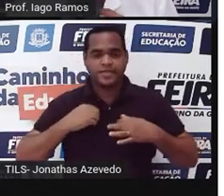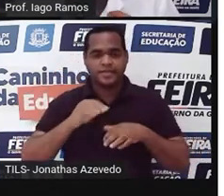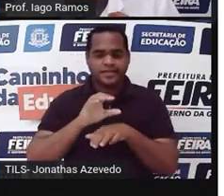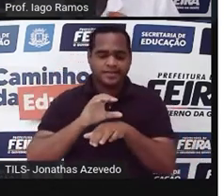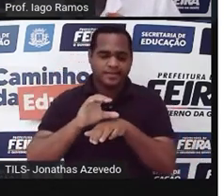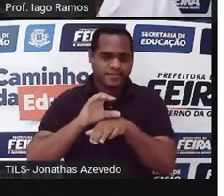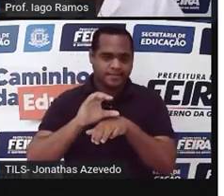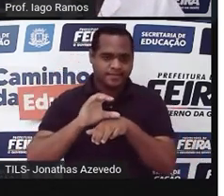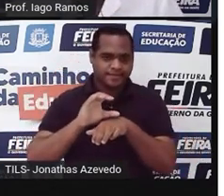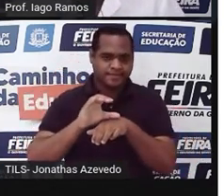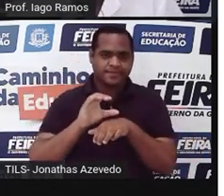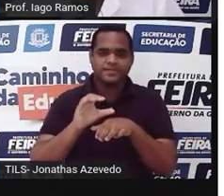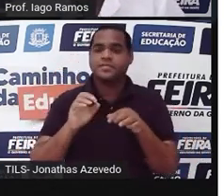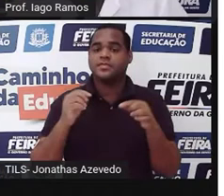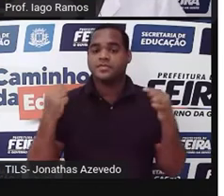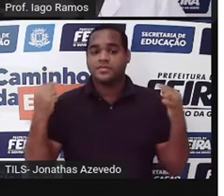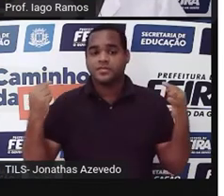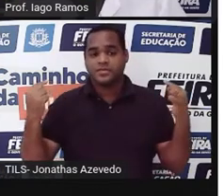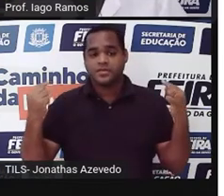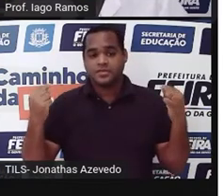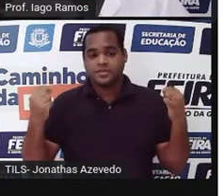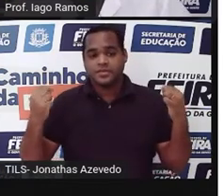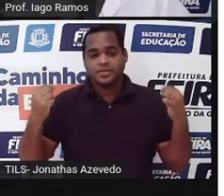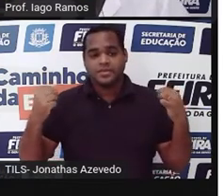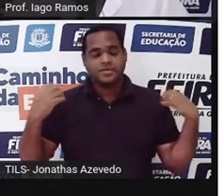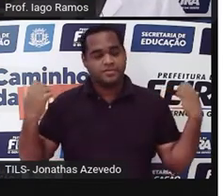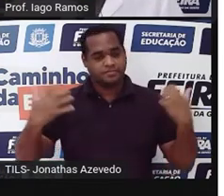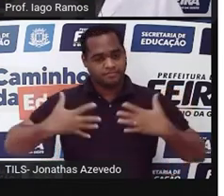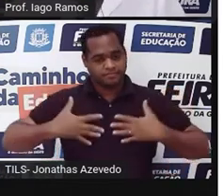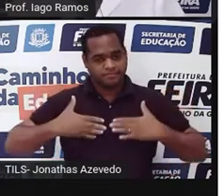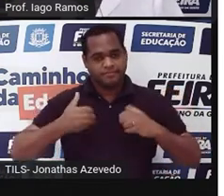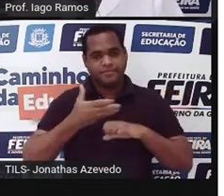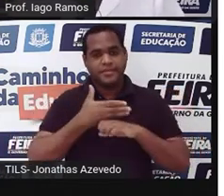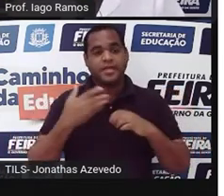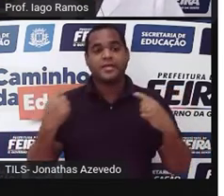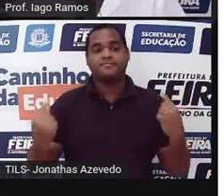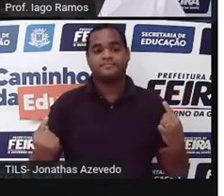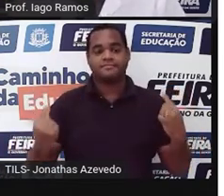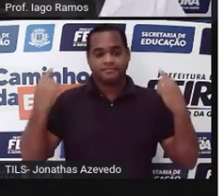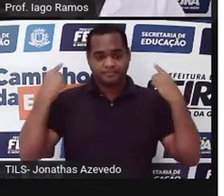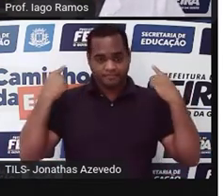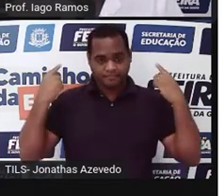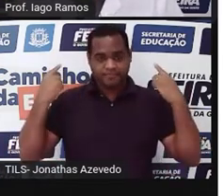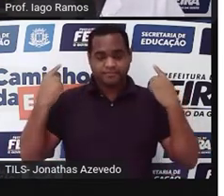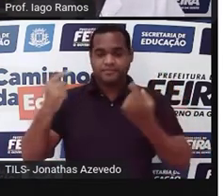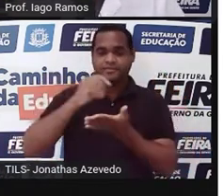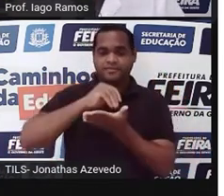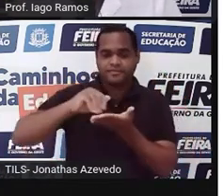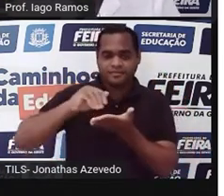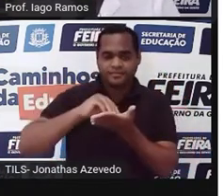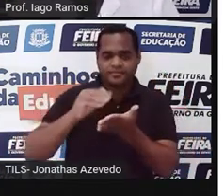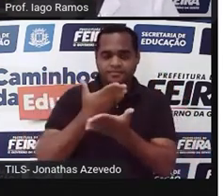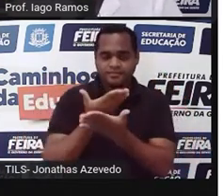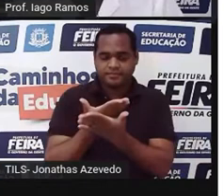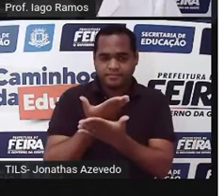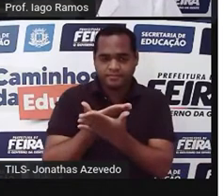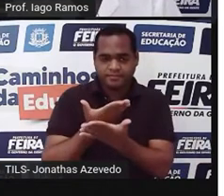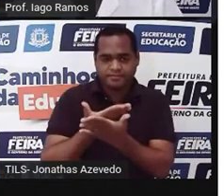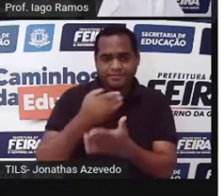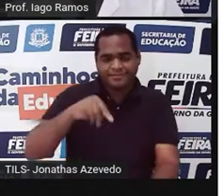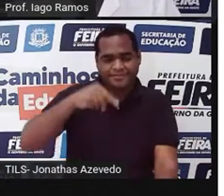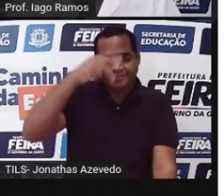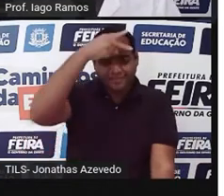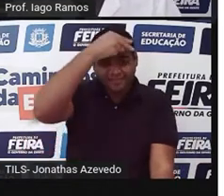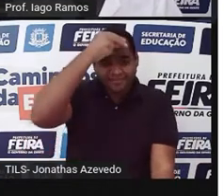camisa cinza ou cima um jaleco branco e aqui atrás de mim está o cartaz da Secretaria Municipal